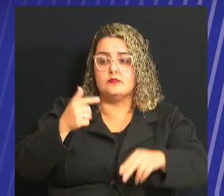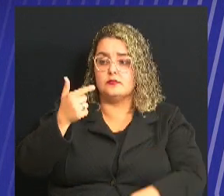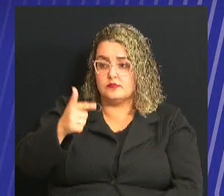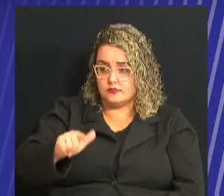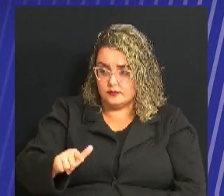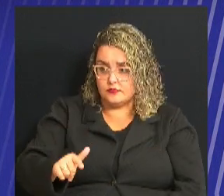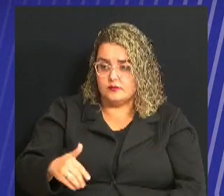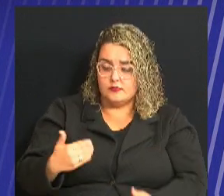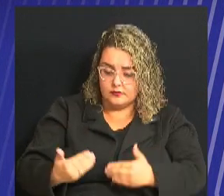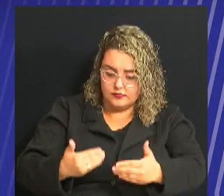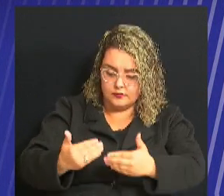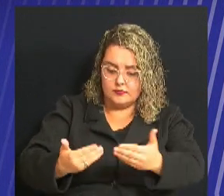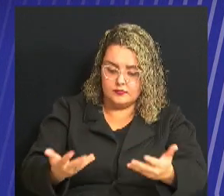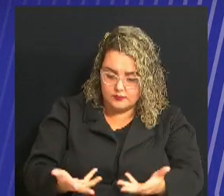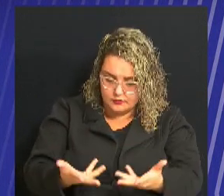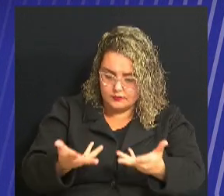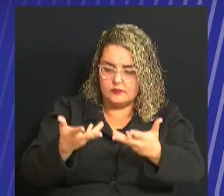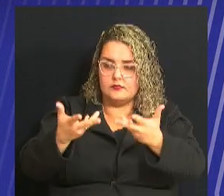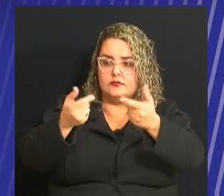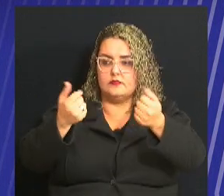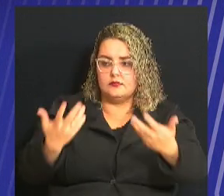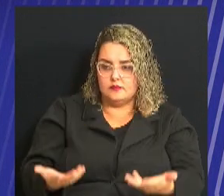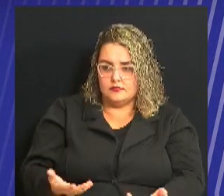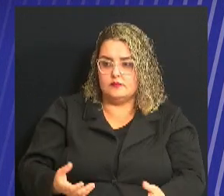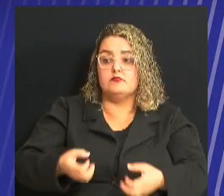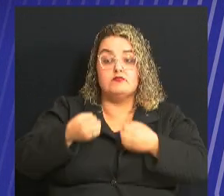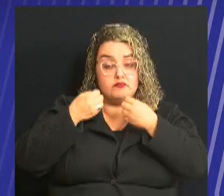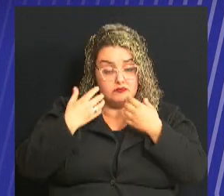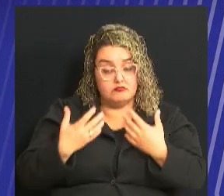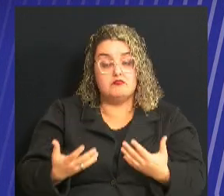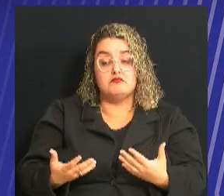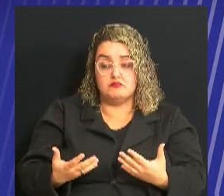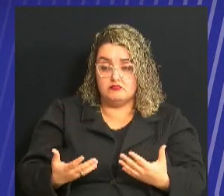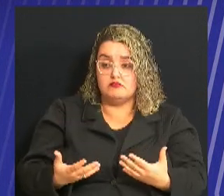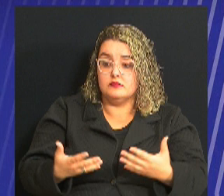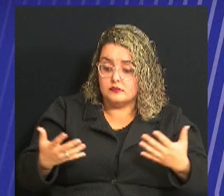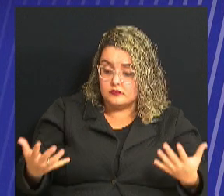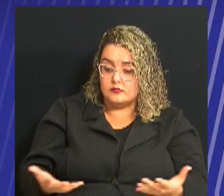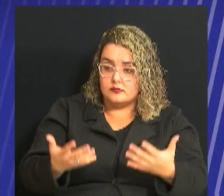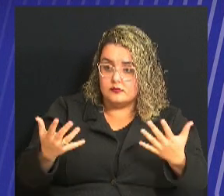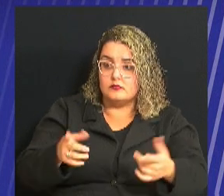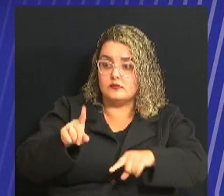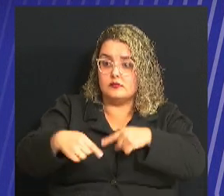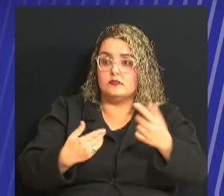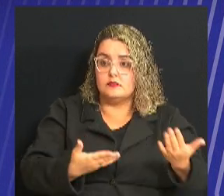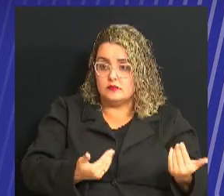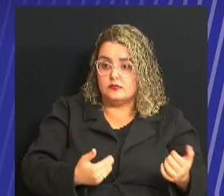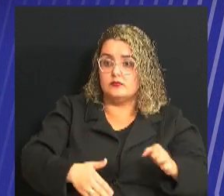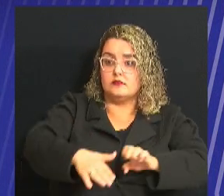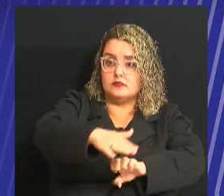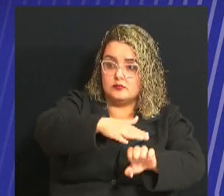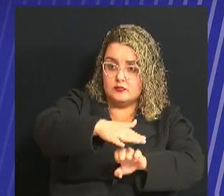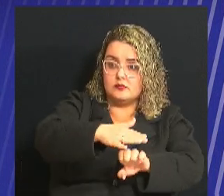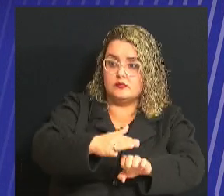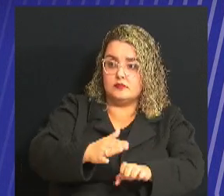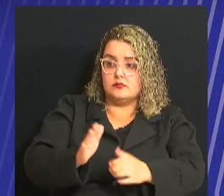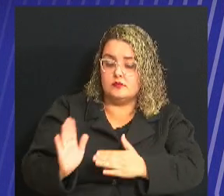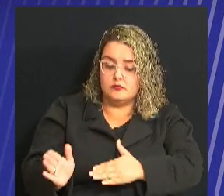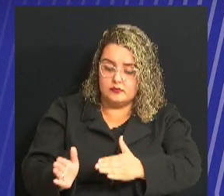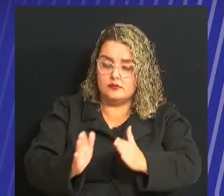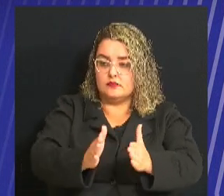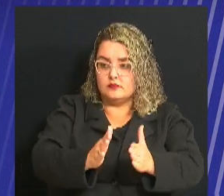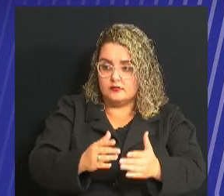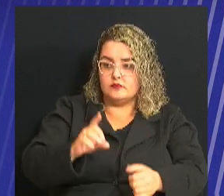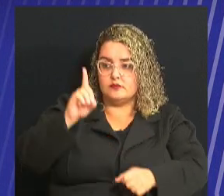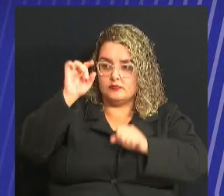nessa carreira próspera, bem-sucedida, estimulando outros jovens empresários a seguir o seu caminho. Que